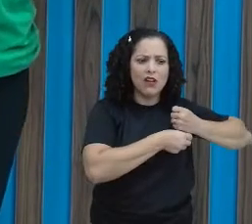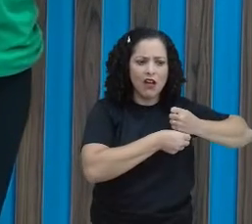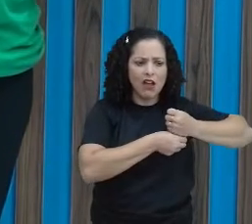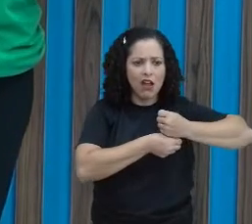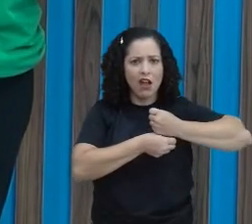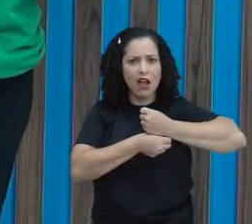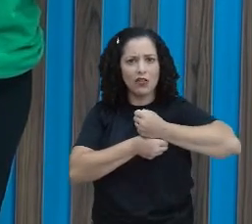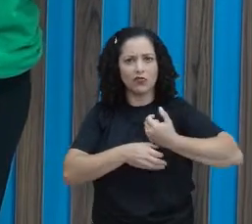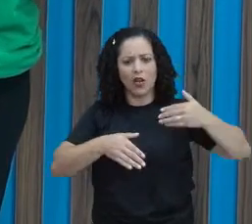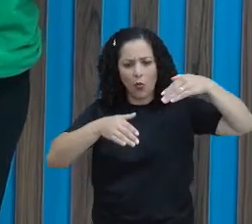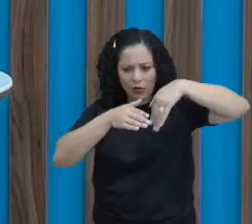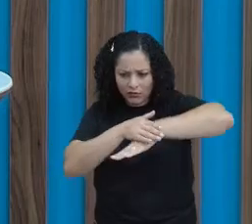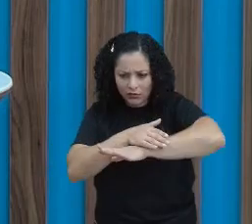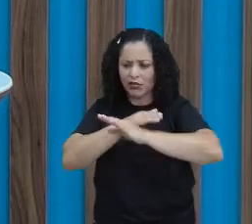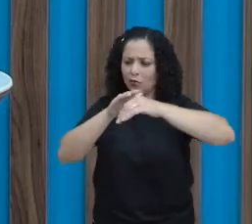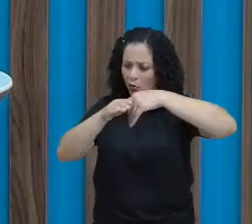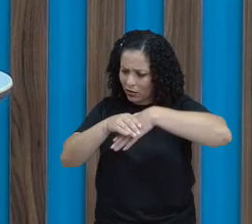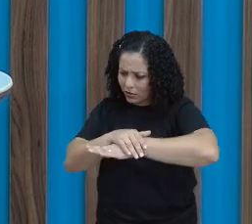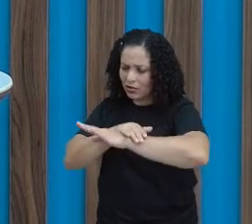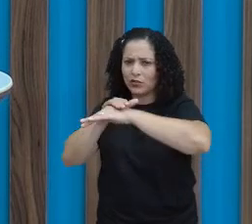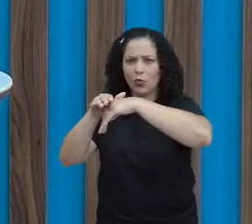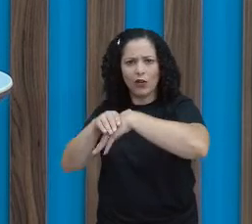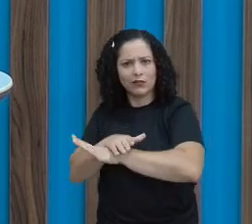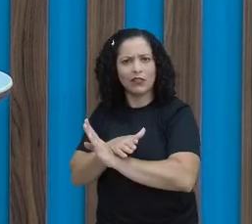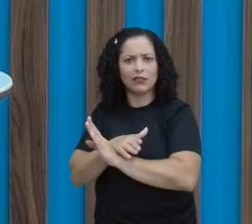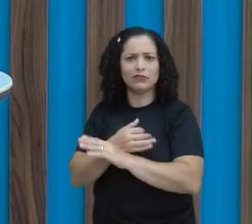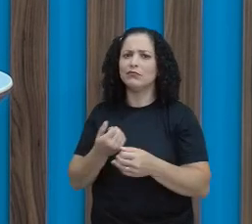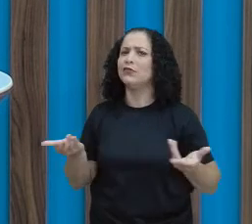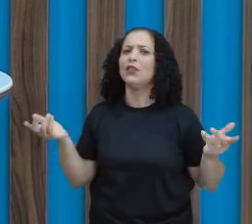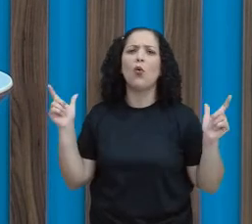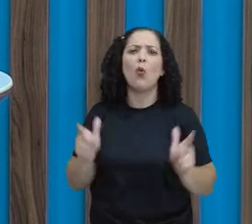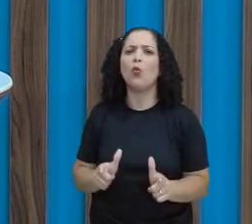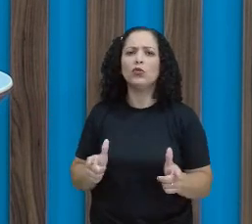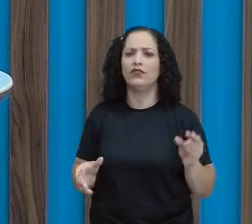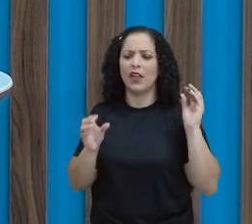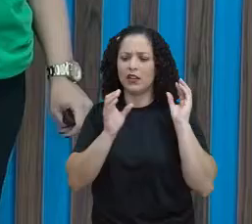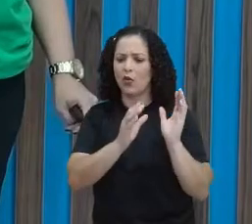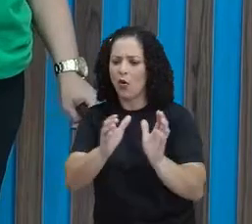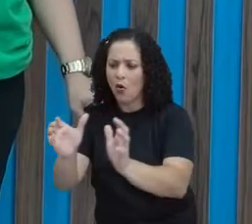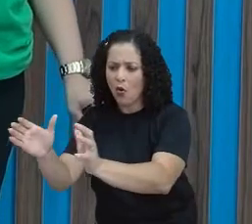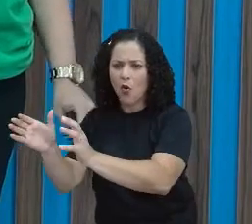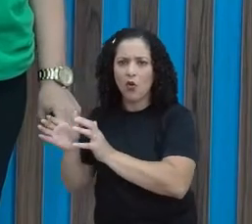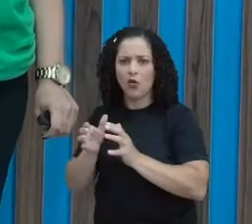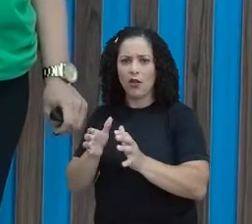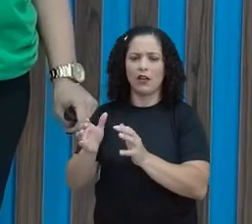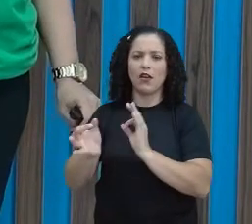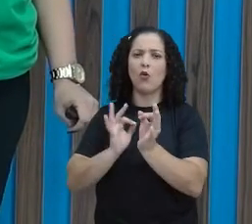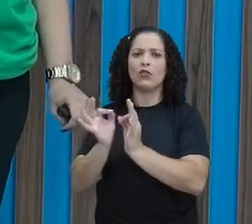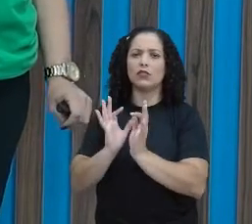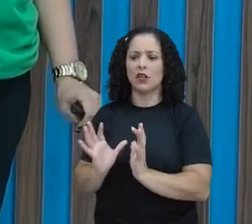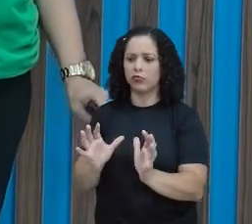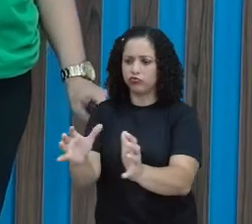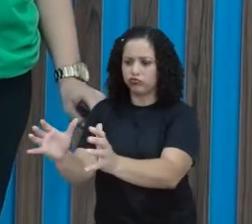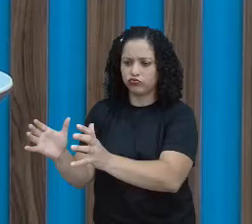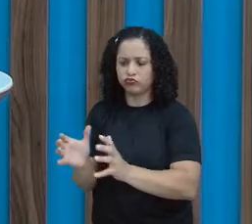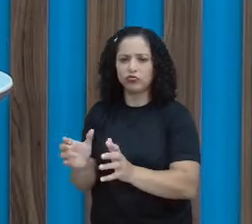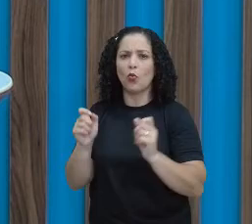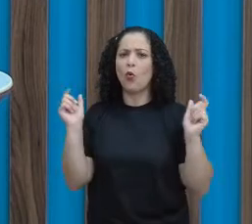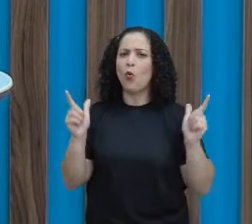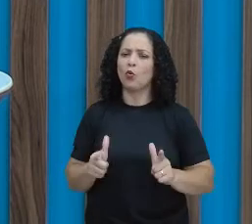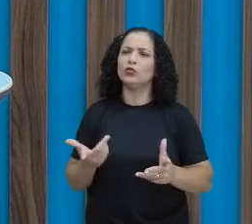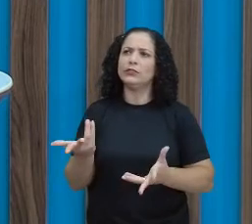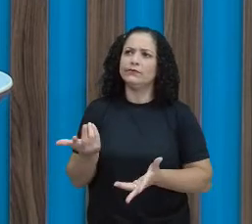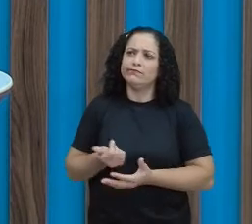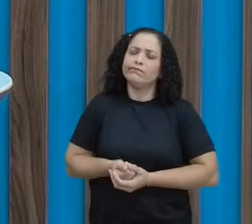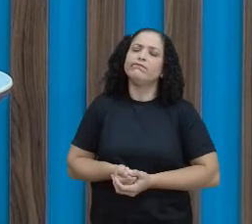material radioativo, daqui a pouco a gente vai colocar esse material todo aonde? Se a gente não tem como se desfazer dele, não é? Isso